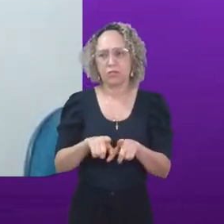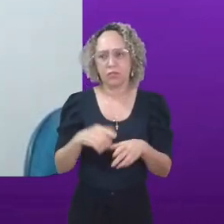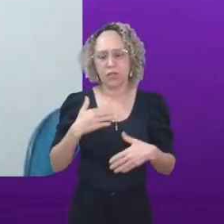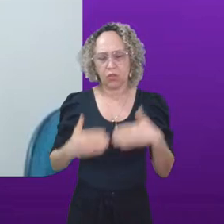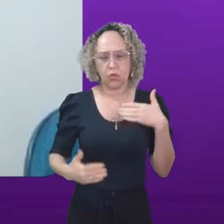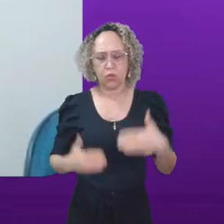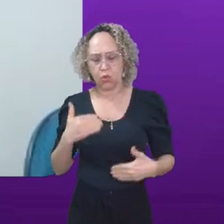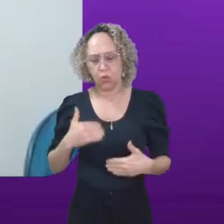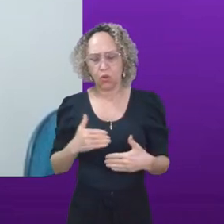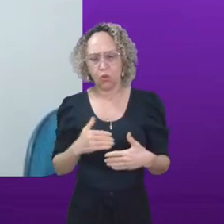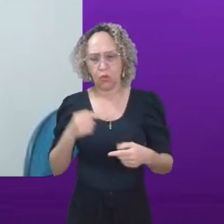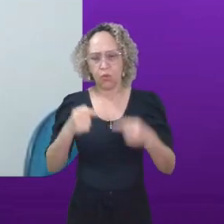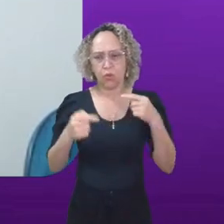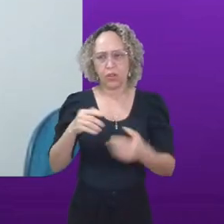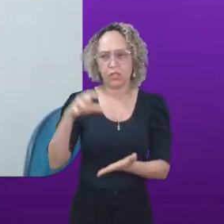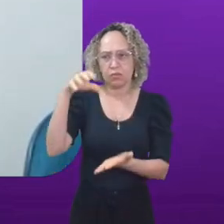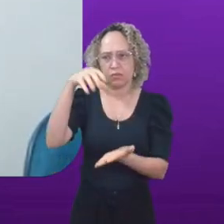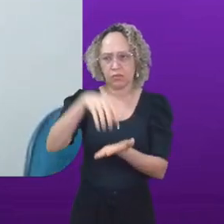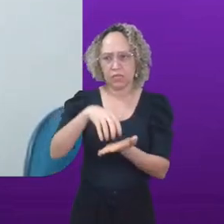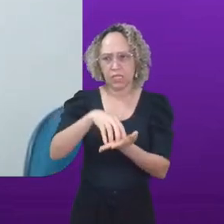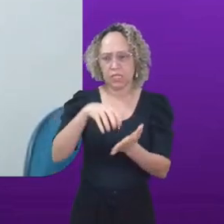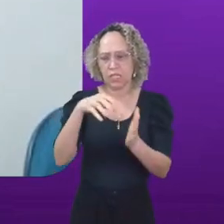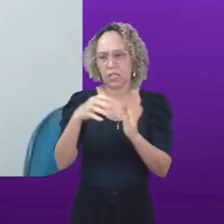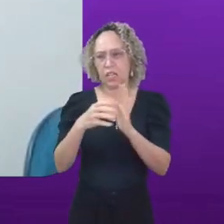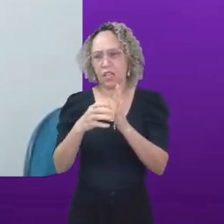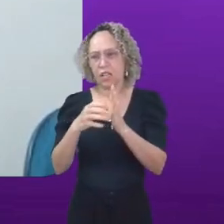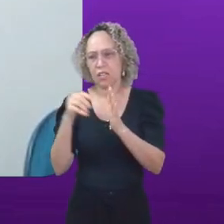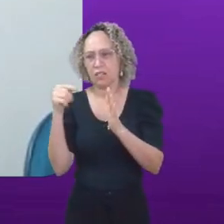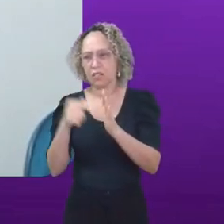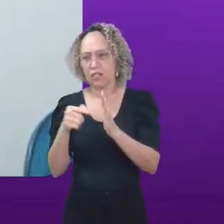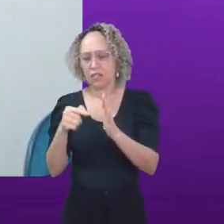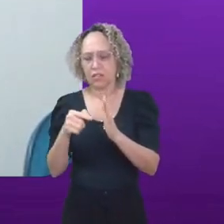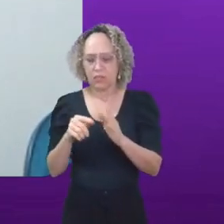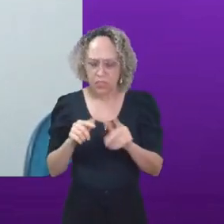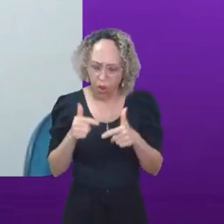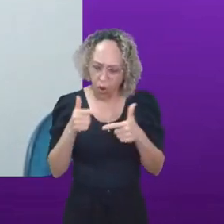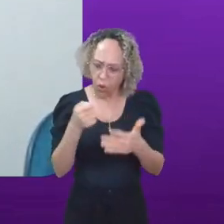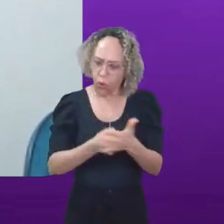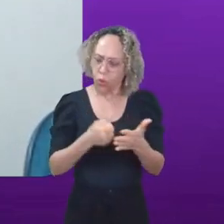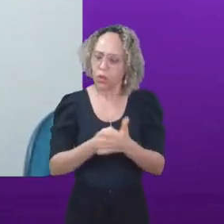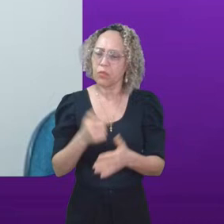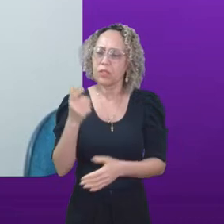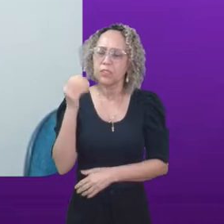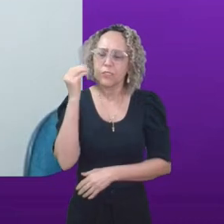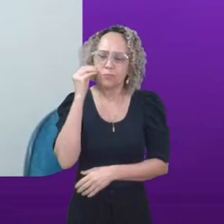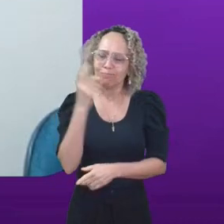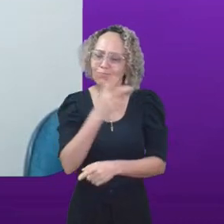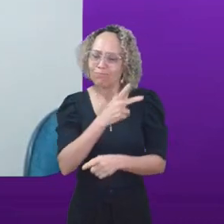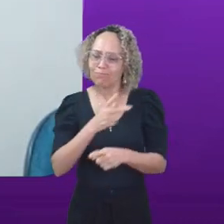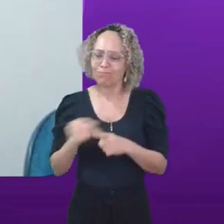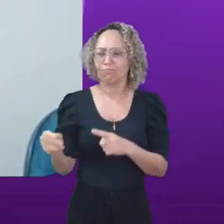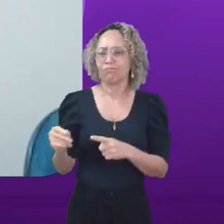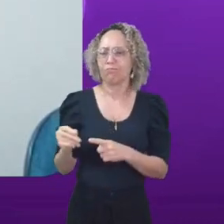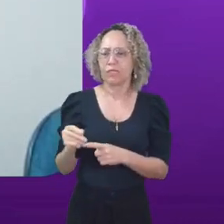político partidário, que você se coloca nessa luta, que você busca, né, esses direitos, esse espaço por fala,